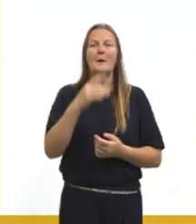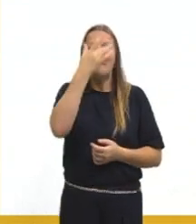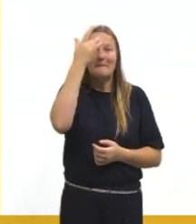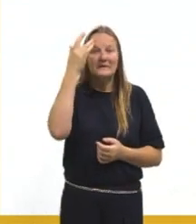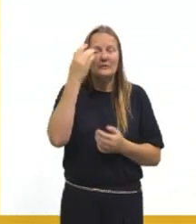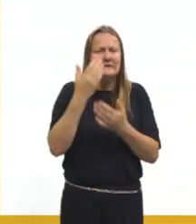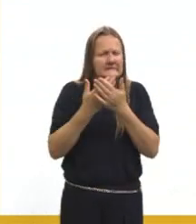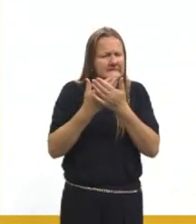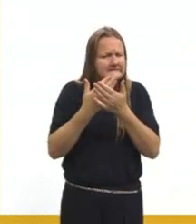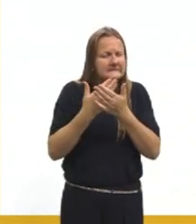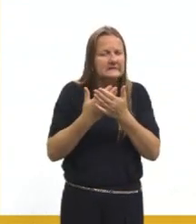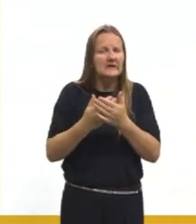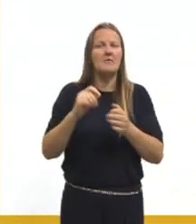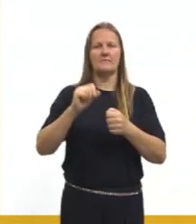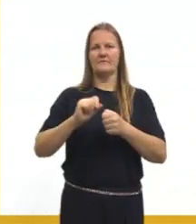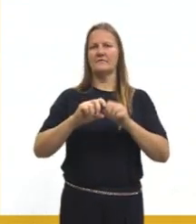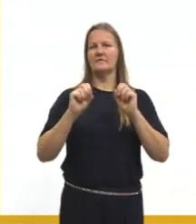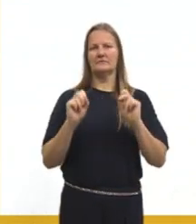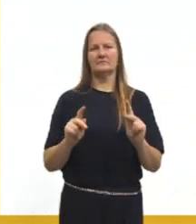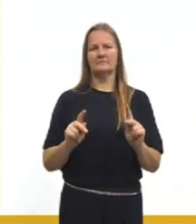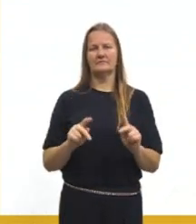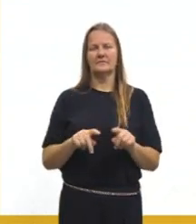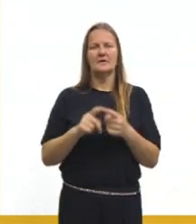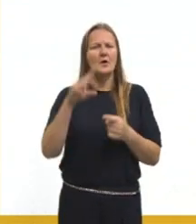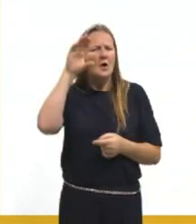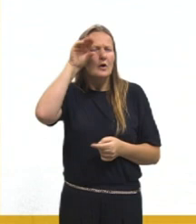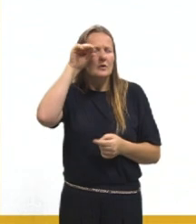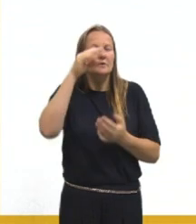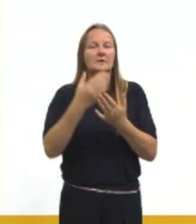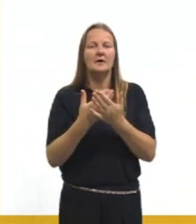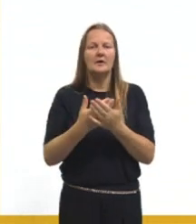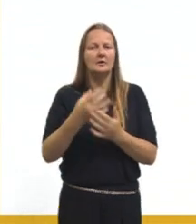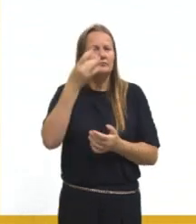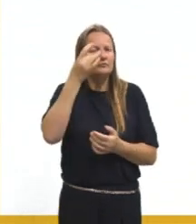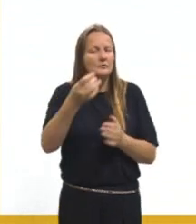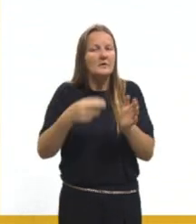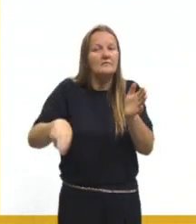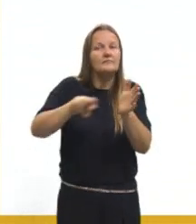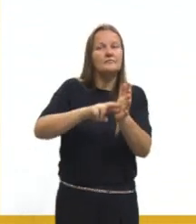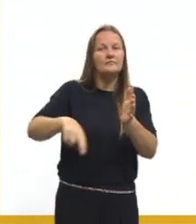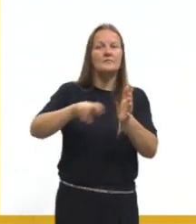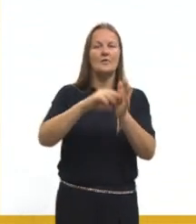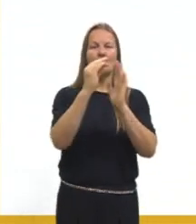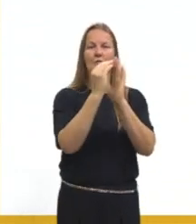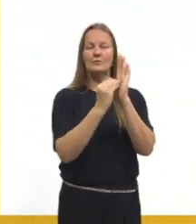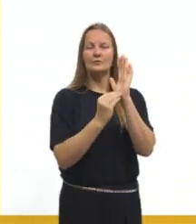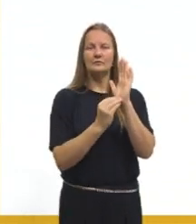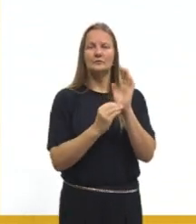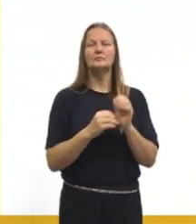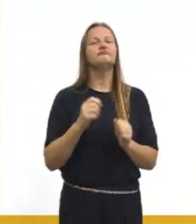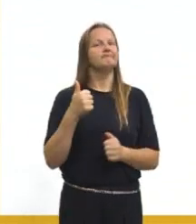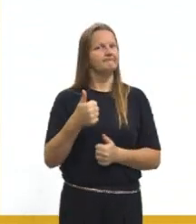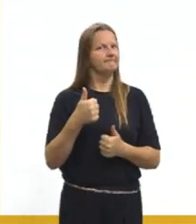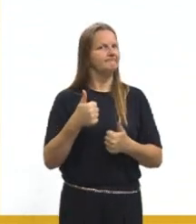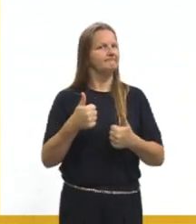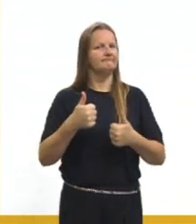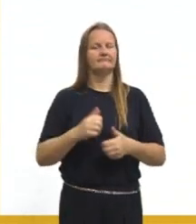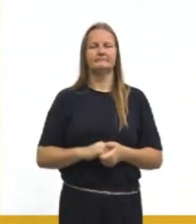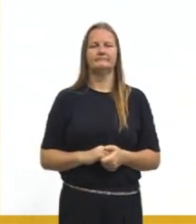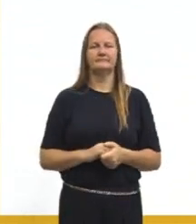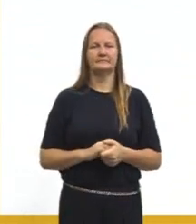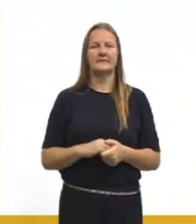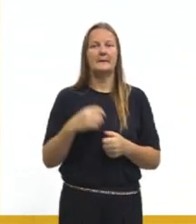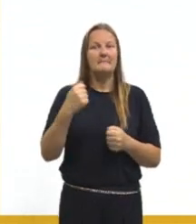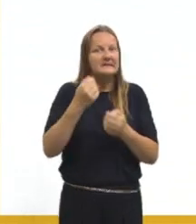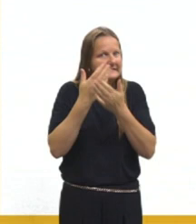conseguiu fazer com certeza quem assistiu as aulas quem revisou os conteúdos que sempre foi muito batido nessa tecla né que